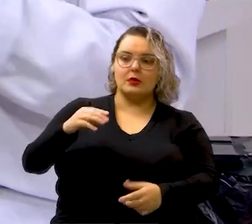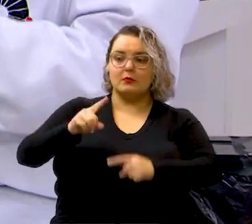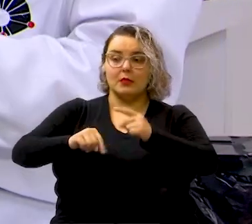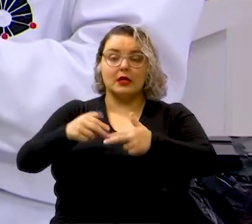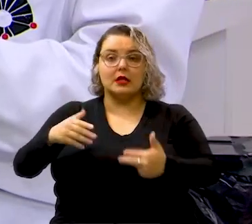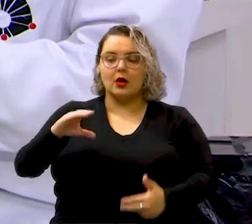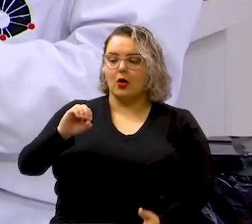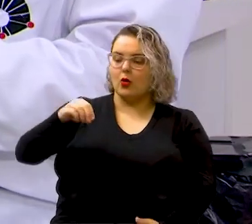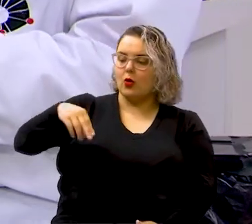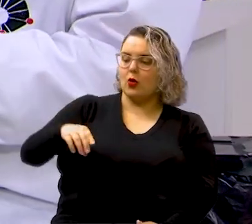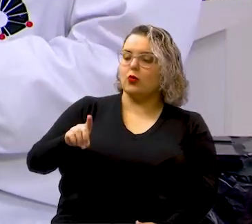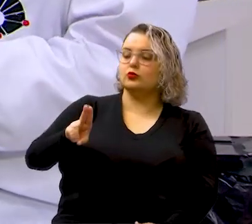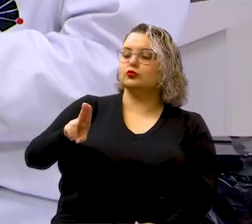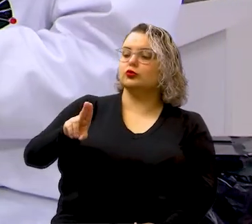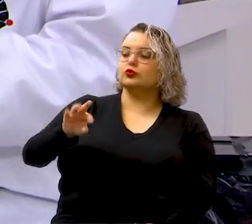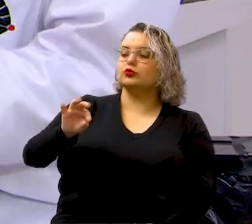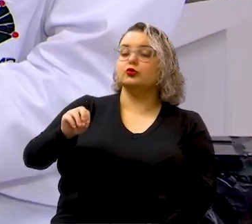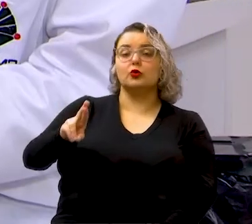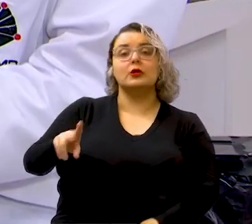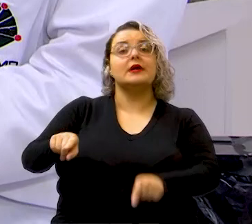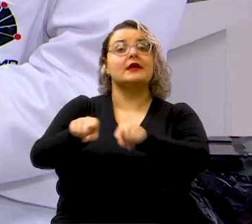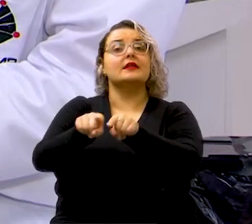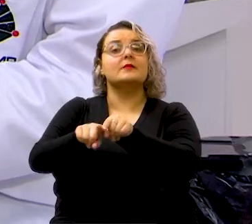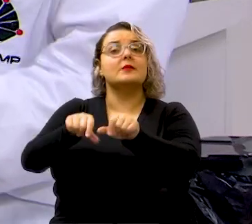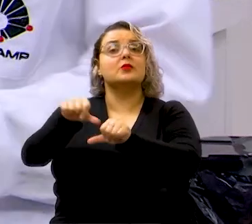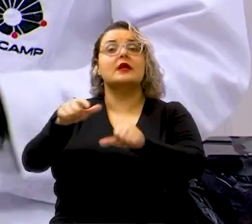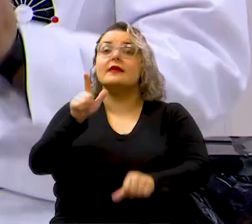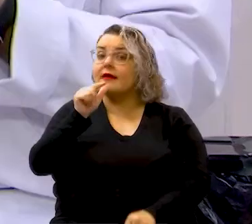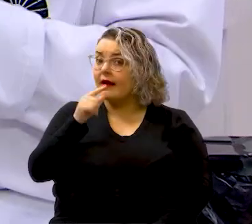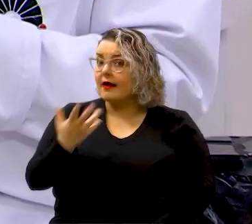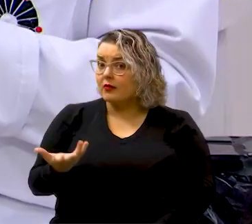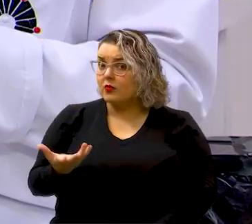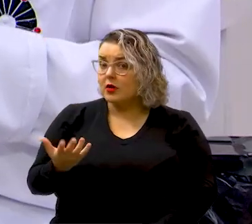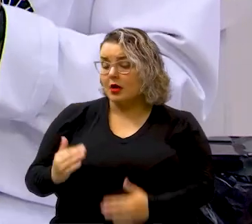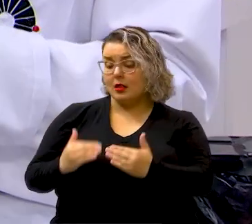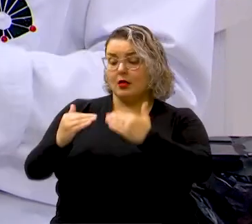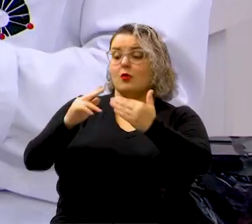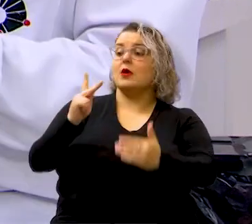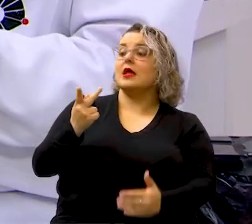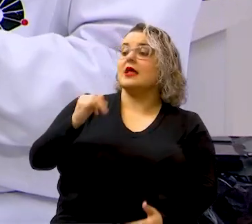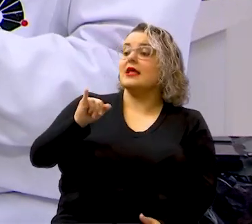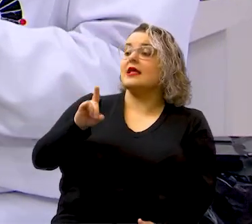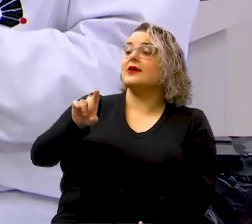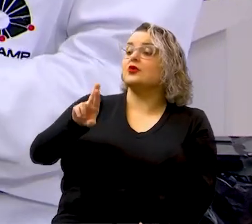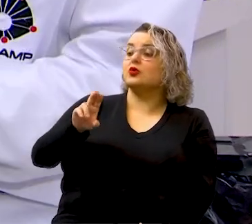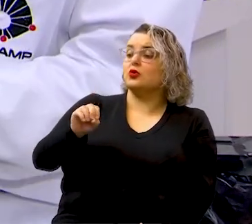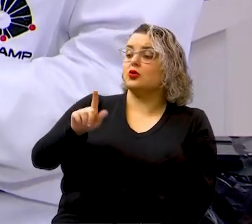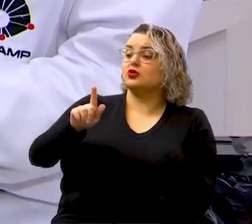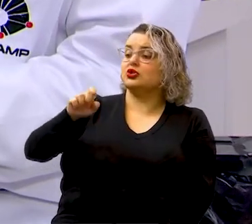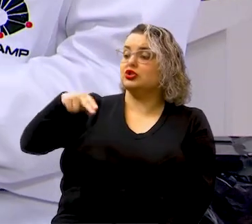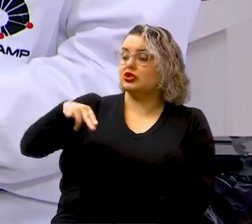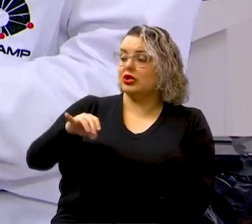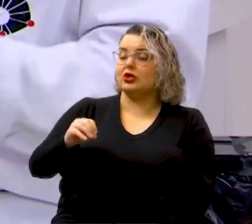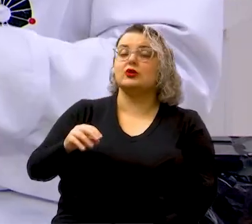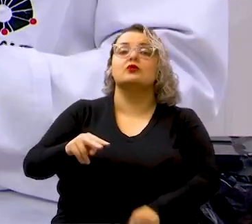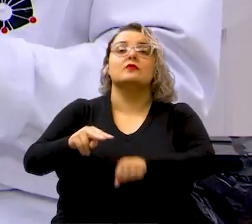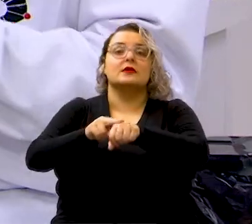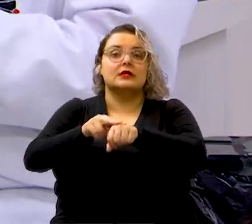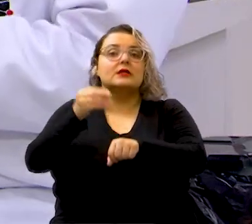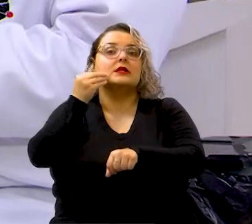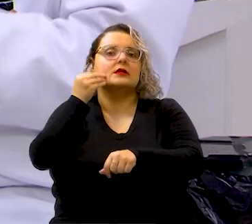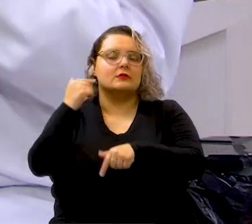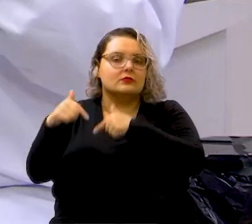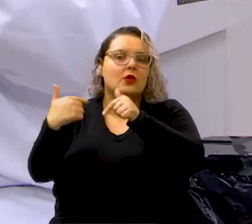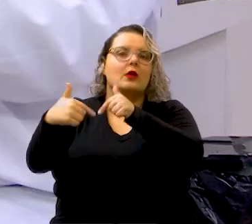material condutor e para produzir hidrogênio a partir de água. Então, a ideia de produzir hidrogênio verde, nós estamos